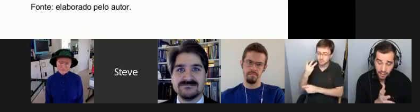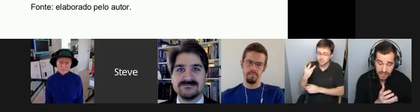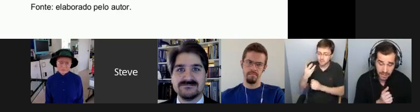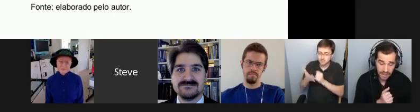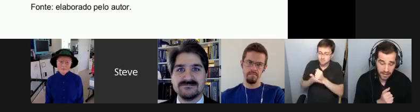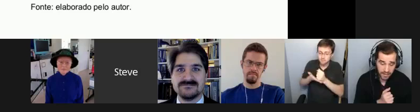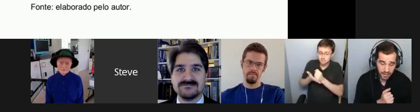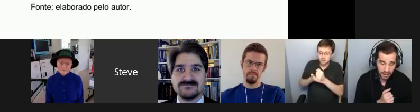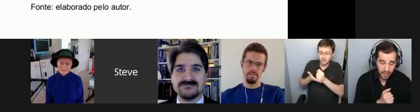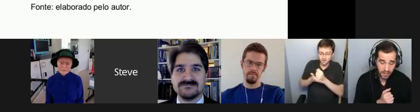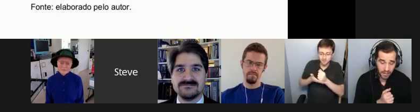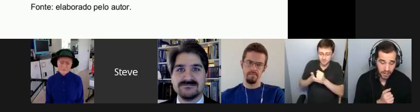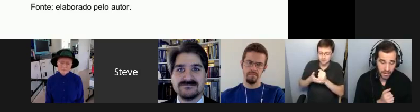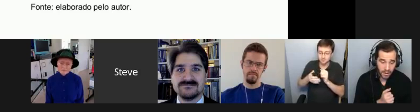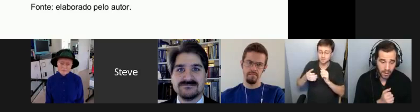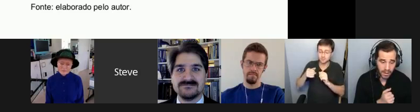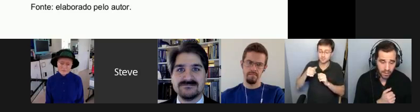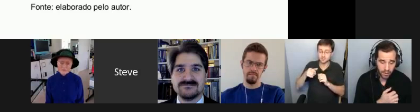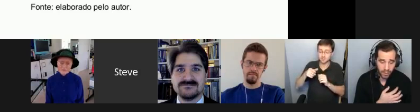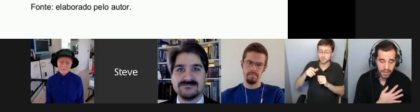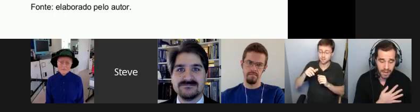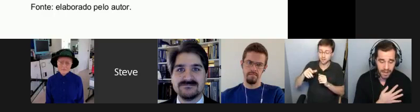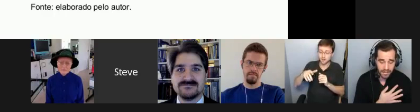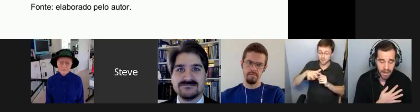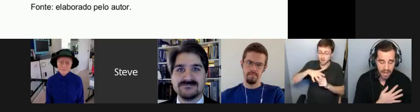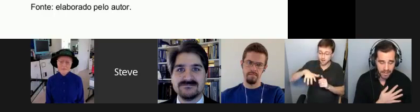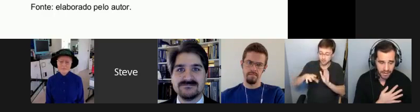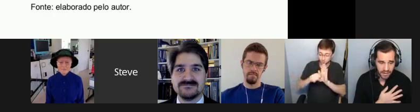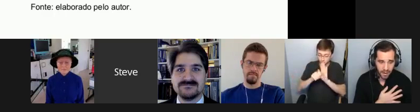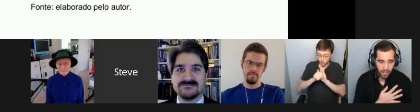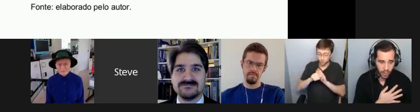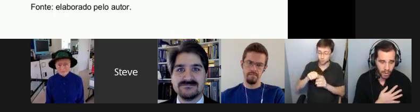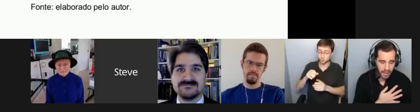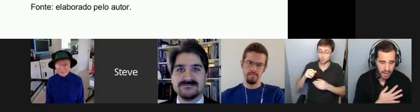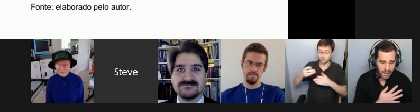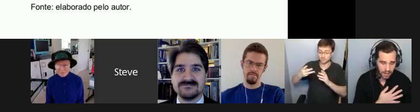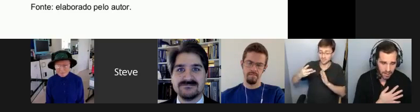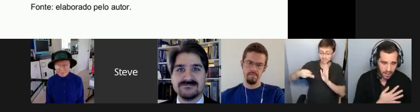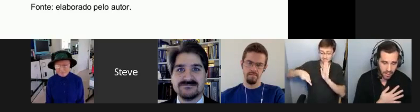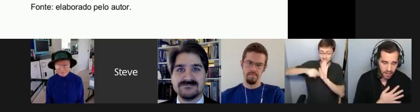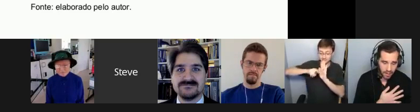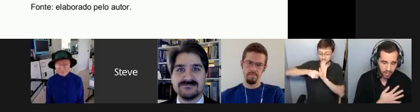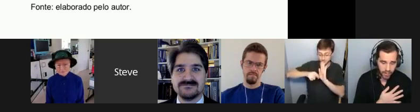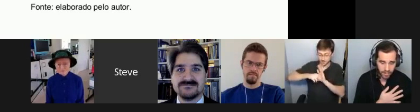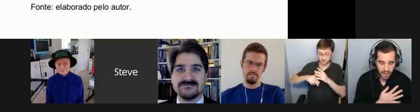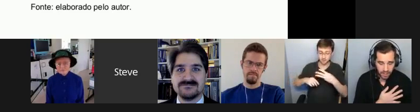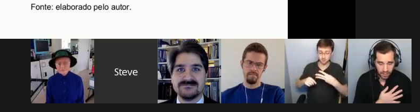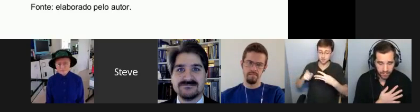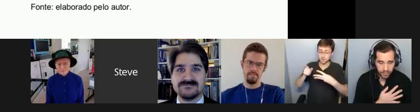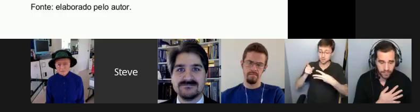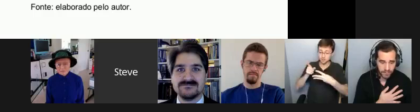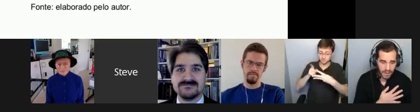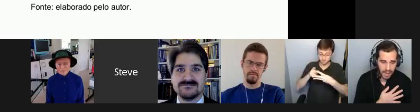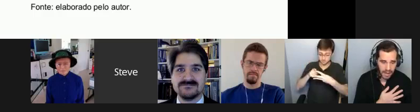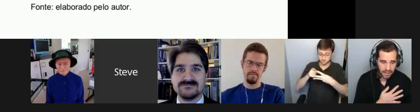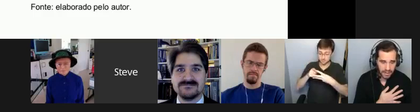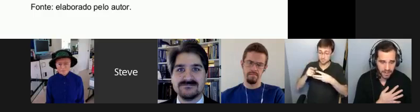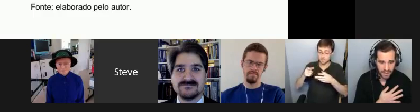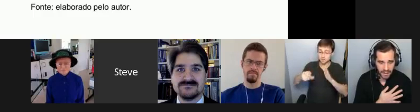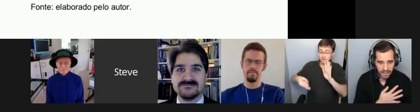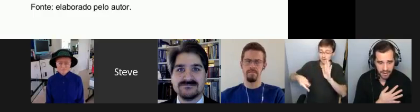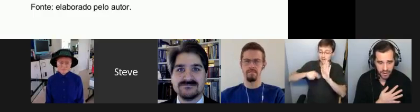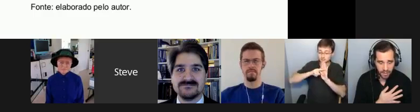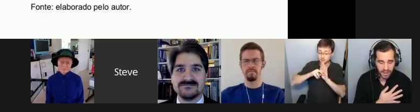na língua de sinais. Então ele encontrou 3 bases para o EAI. Primeiro é